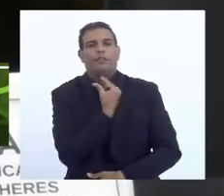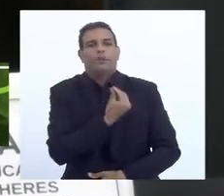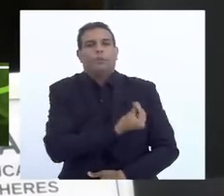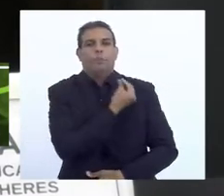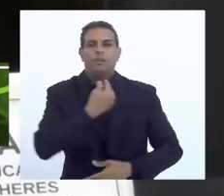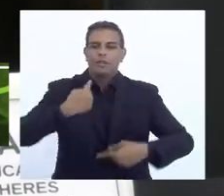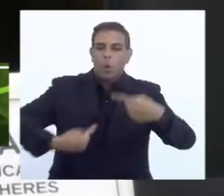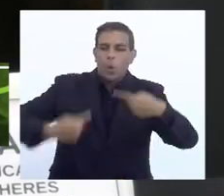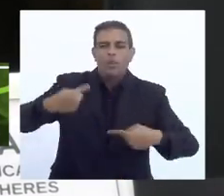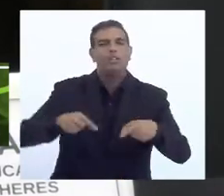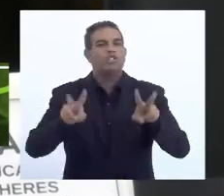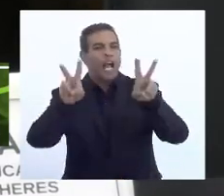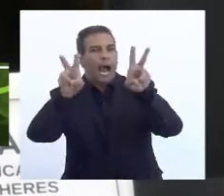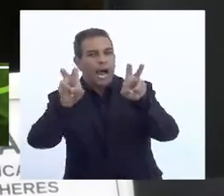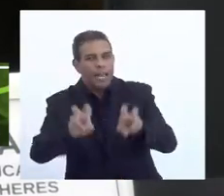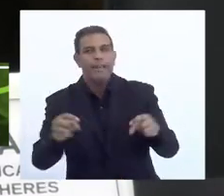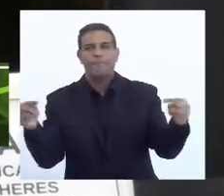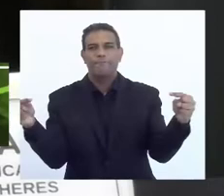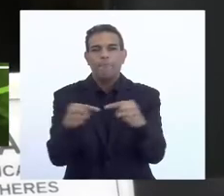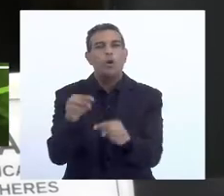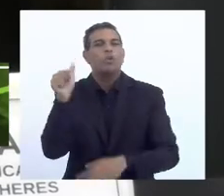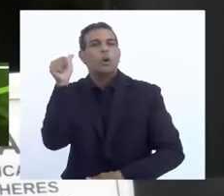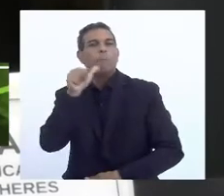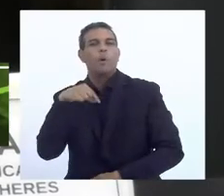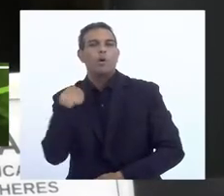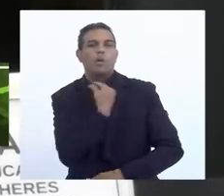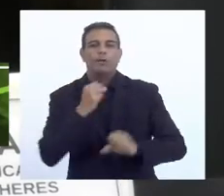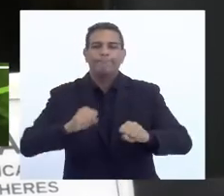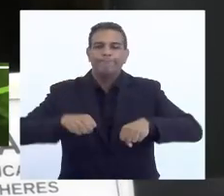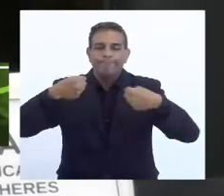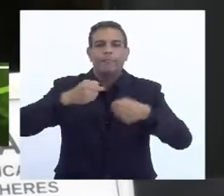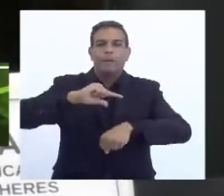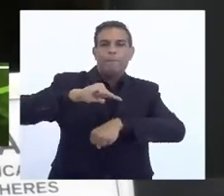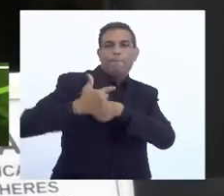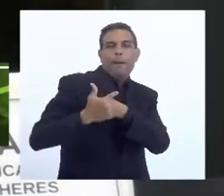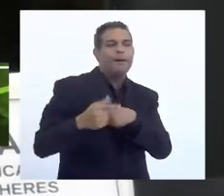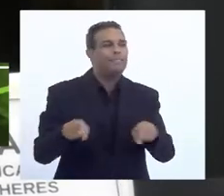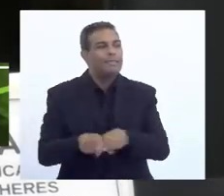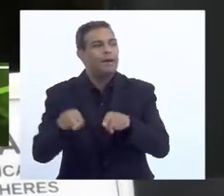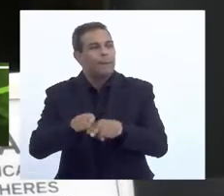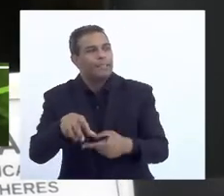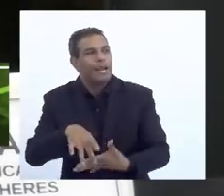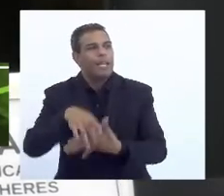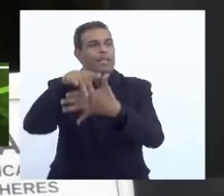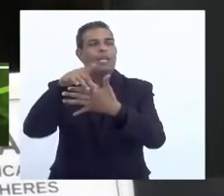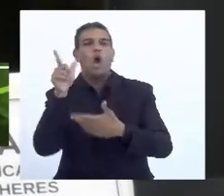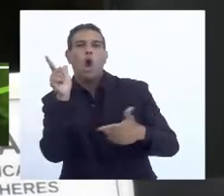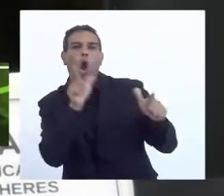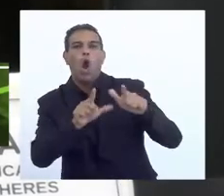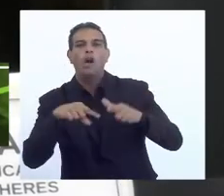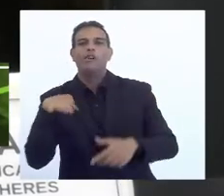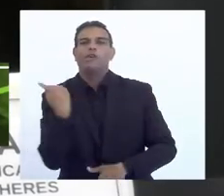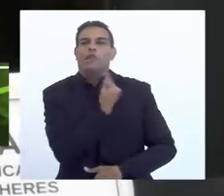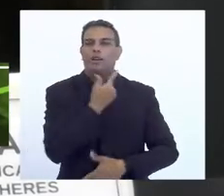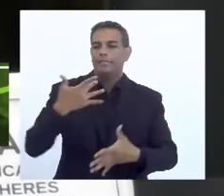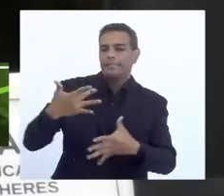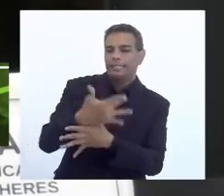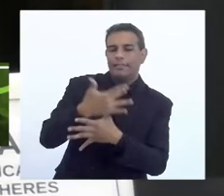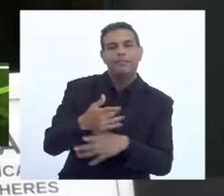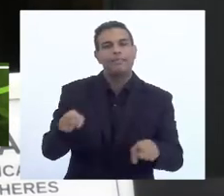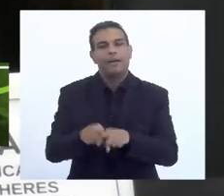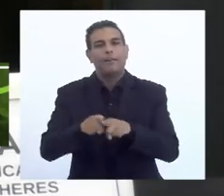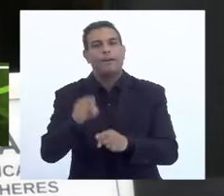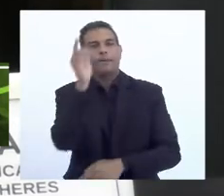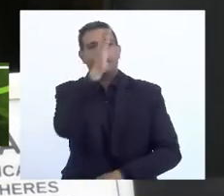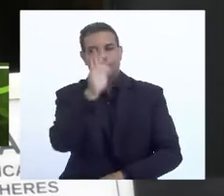política participativa, né, que as mulheres continuem ali exercendo os seus papéis e liderando, né, a nossa cidade do Rio de Janeiro, como também o